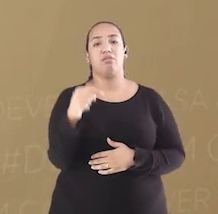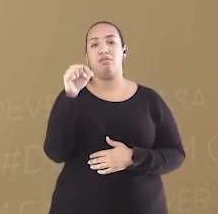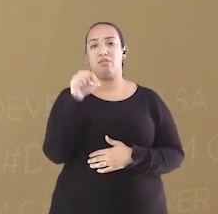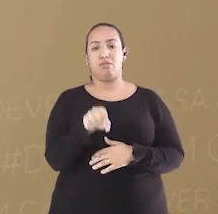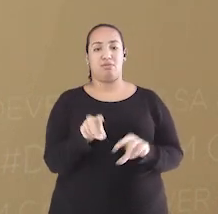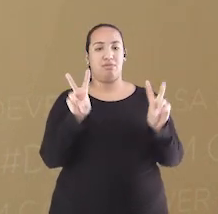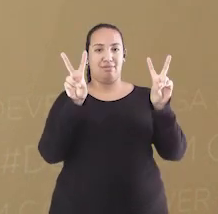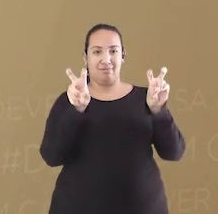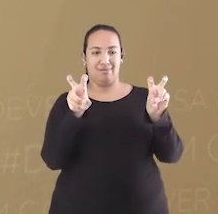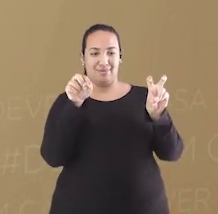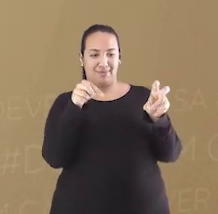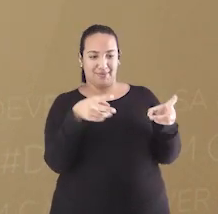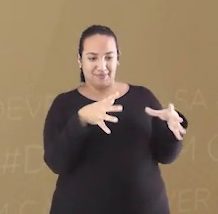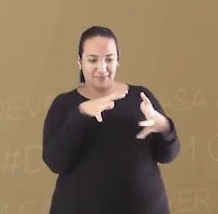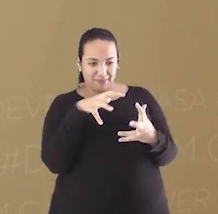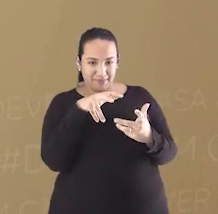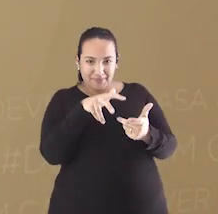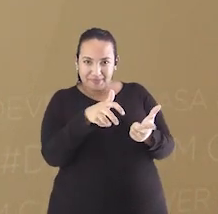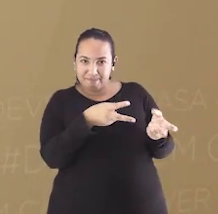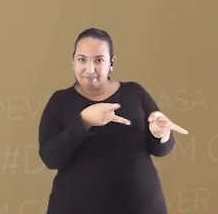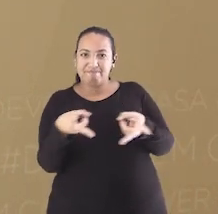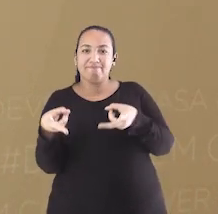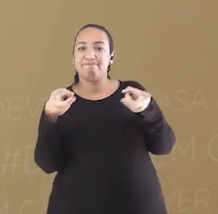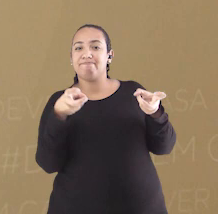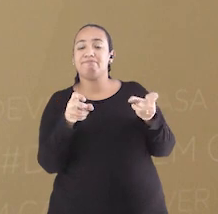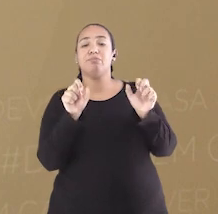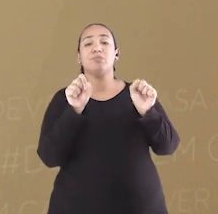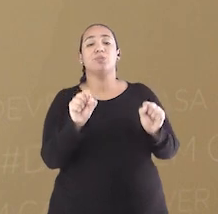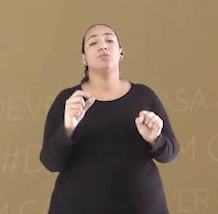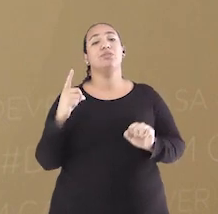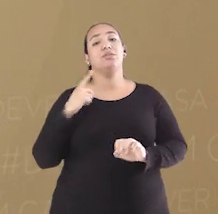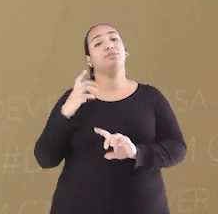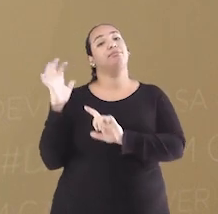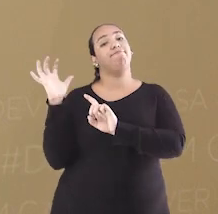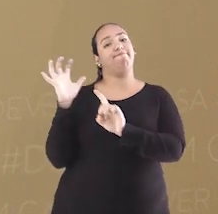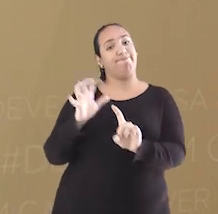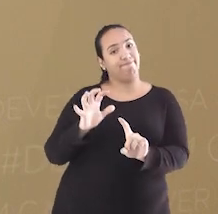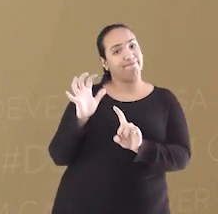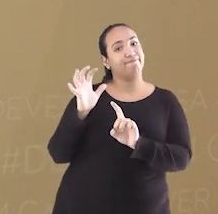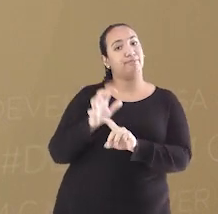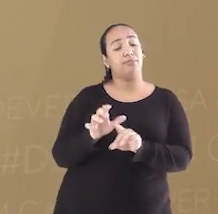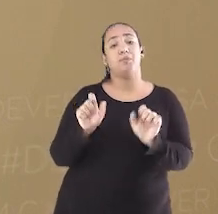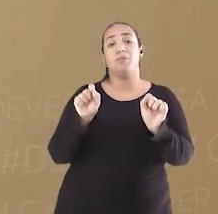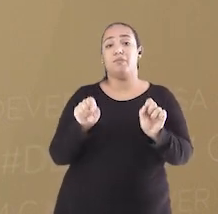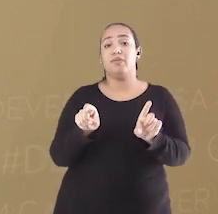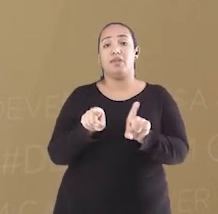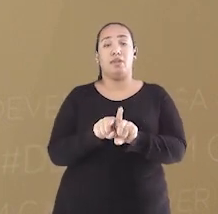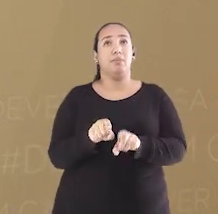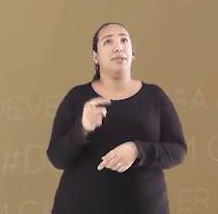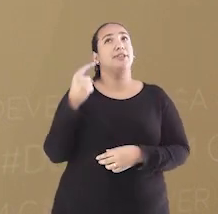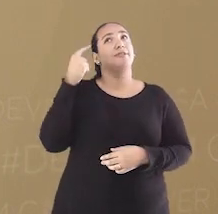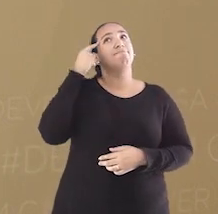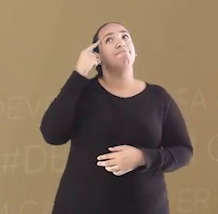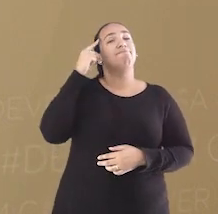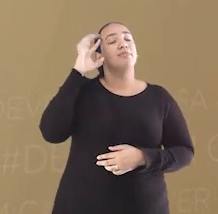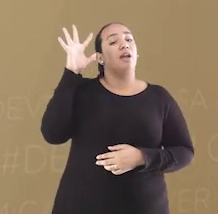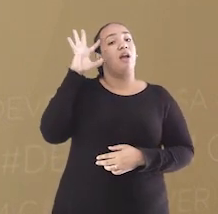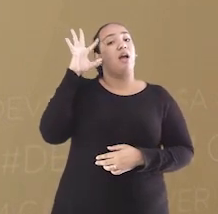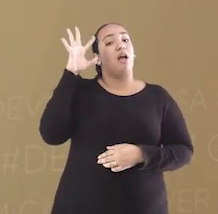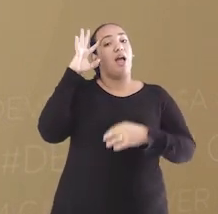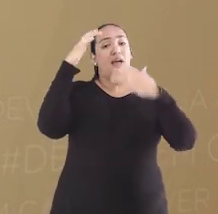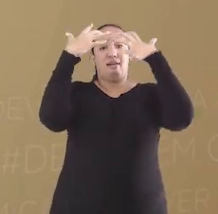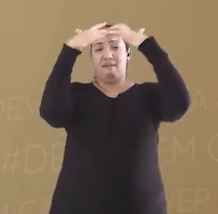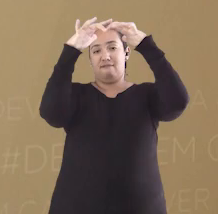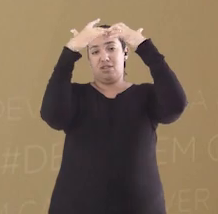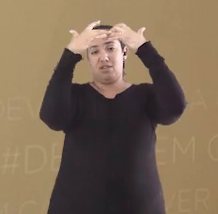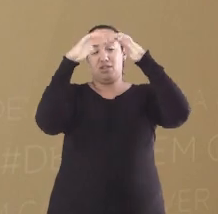cosmovisão que devemos considerar é que ela pode sofrer influências e até mesmo ser repensada. Como